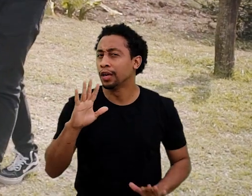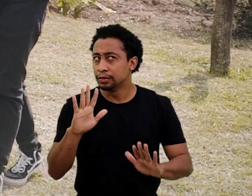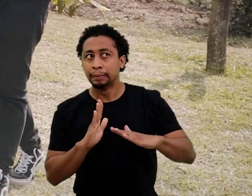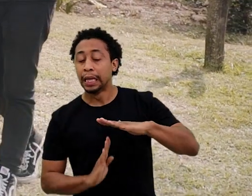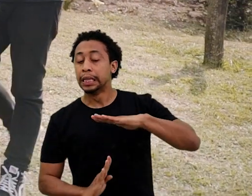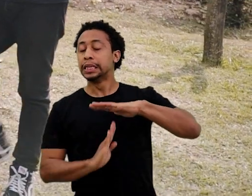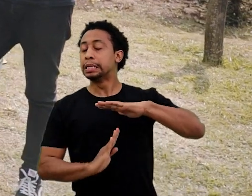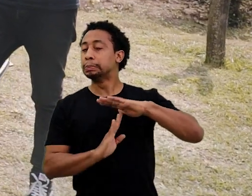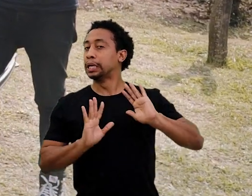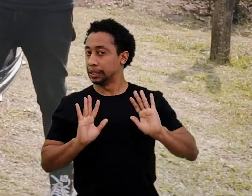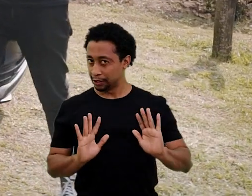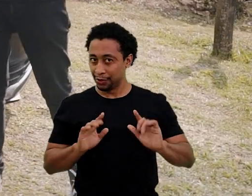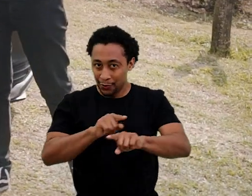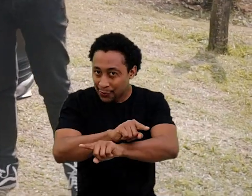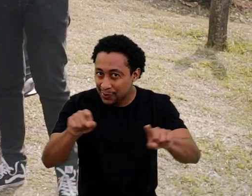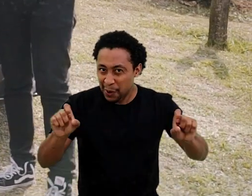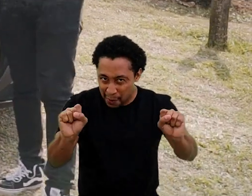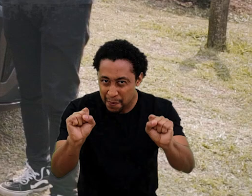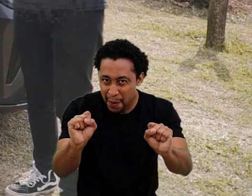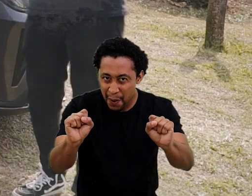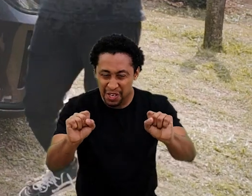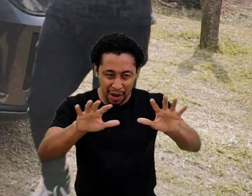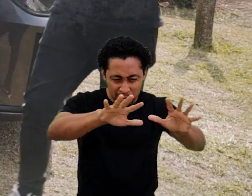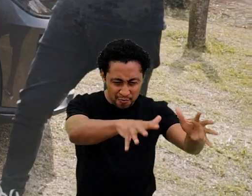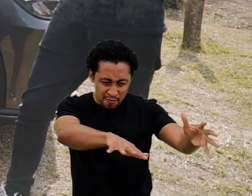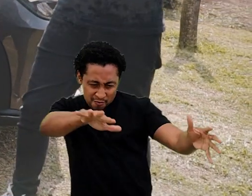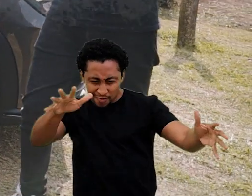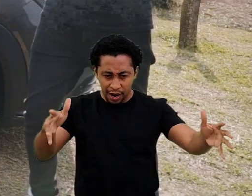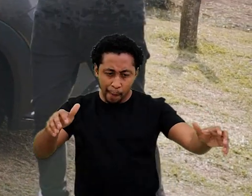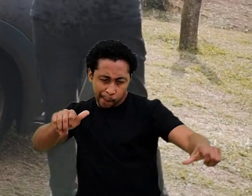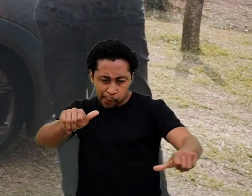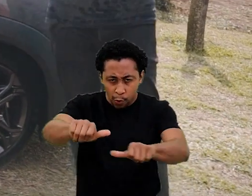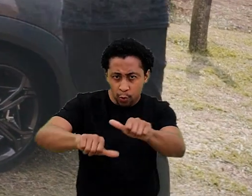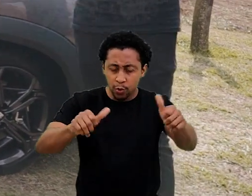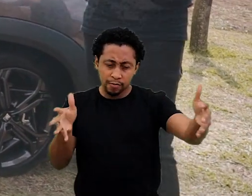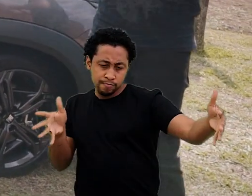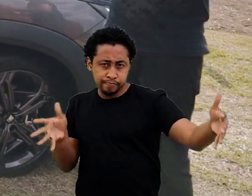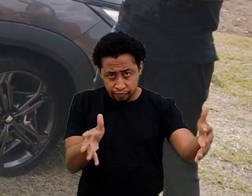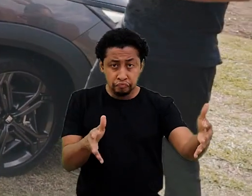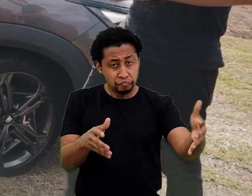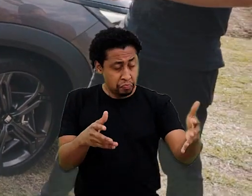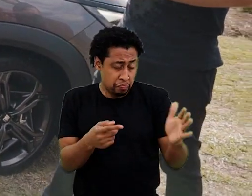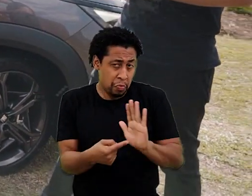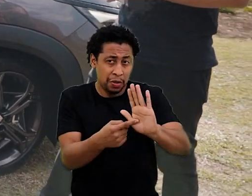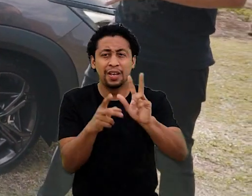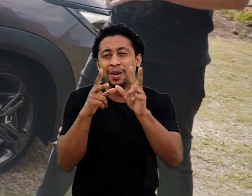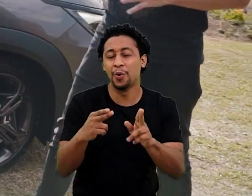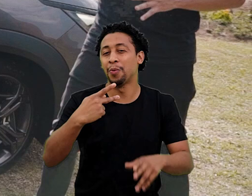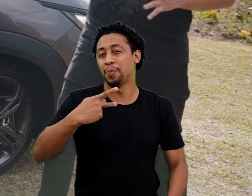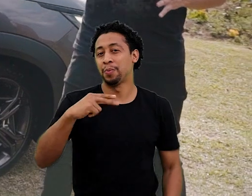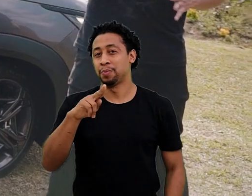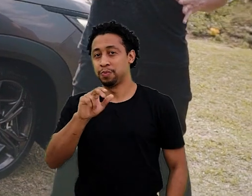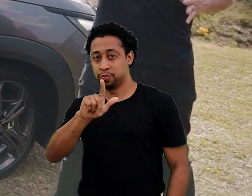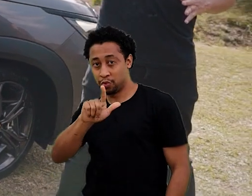quão desejável e o quão você pode modificar uma base partindo de um veículo relativamente compacto como o próprio Pulse, né? Então, olha